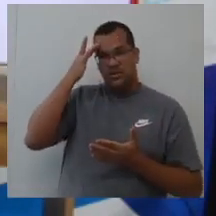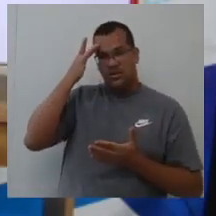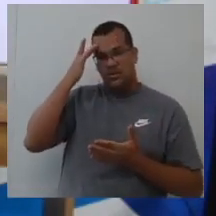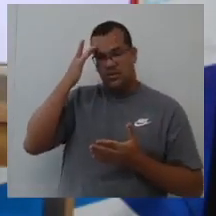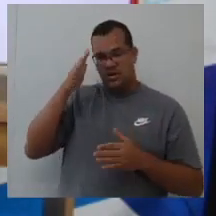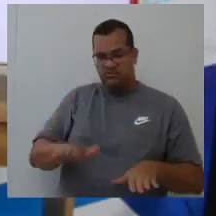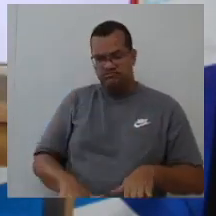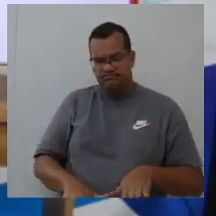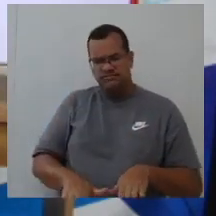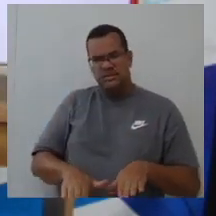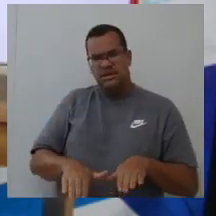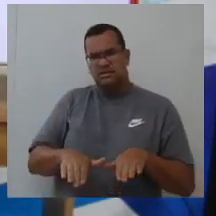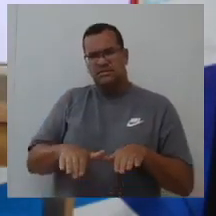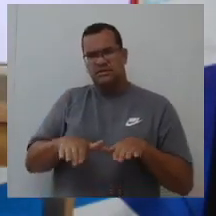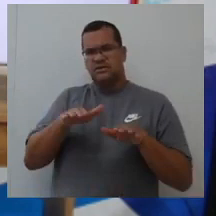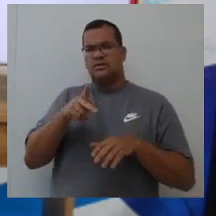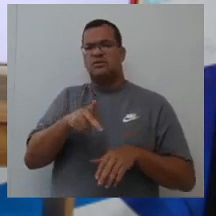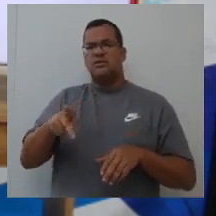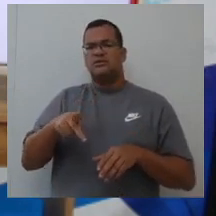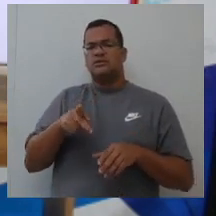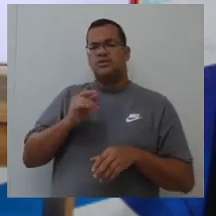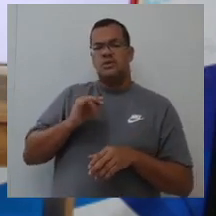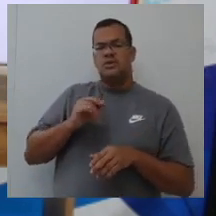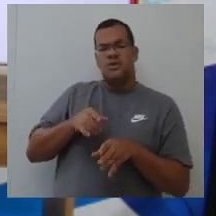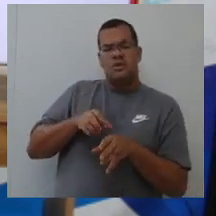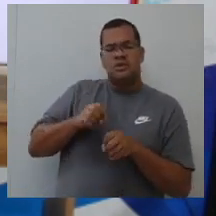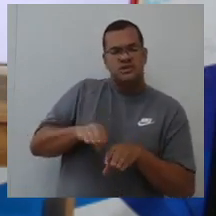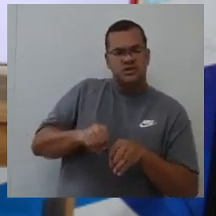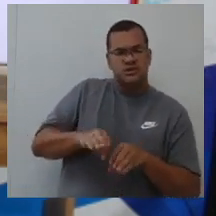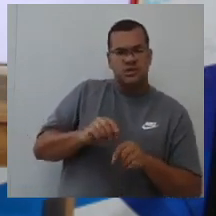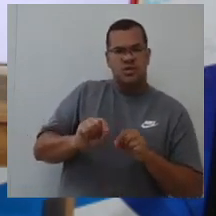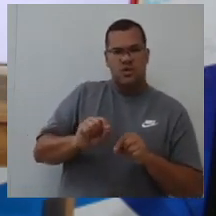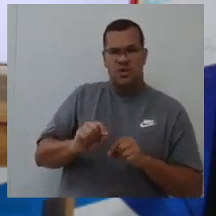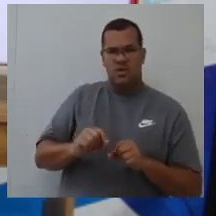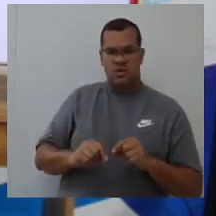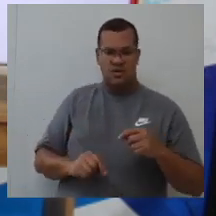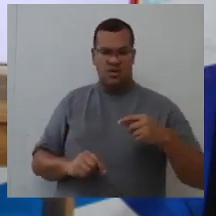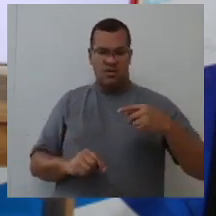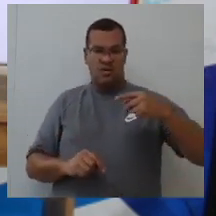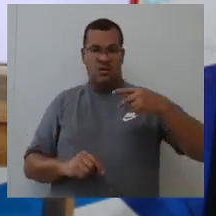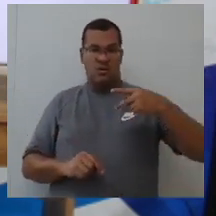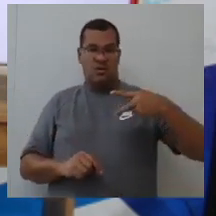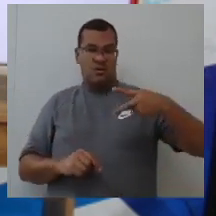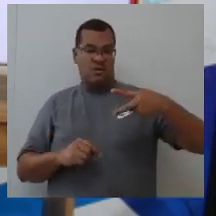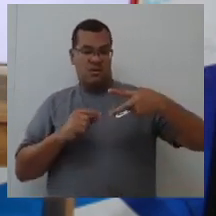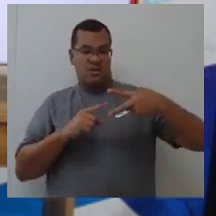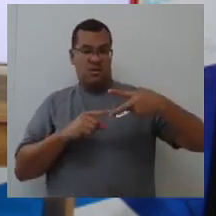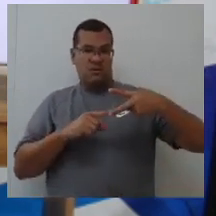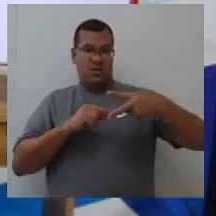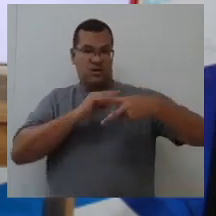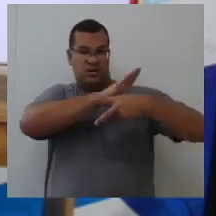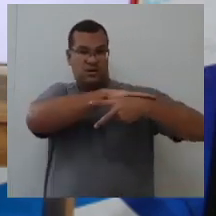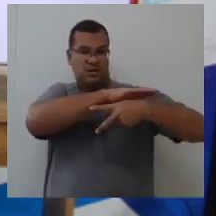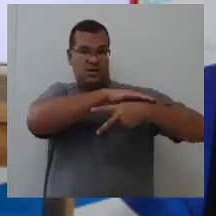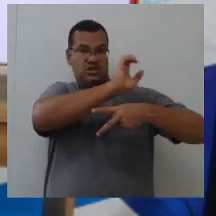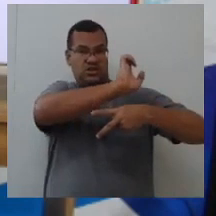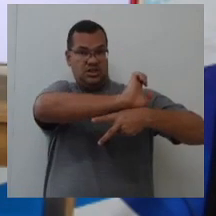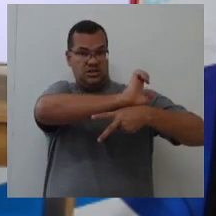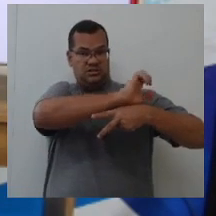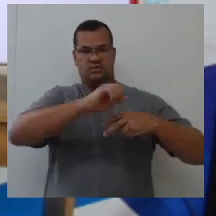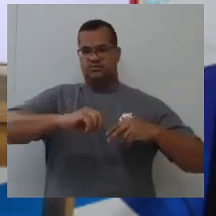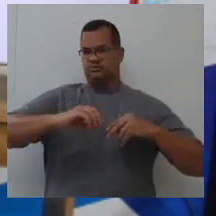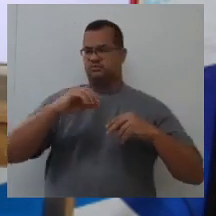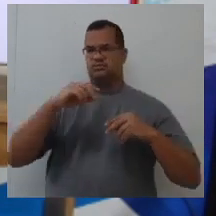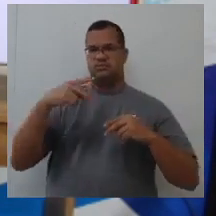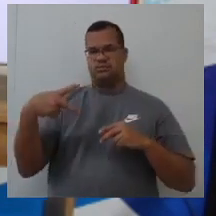sua infância, o professor deve ter dito assim para você, olha, o menor que é o braço esquerdo, o maior que